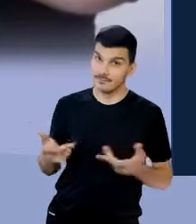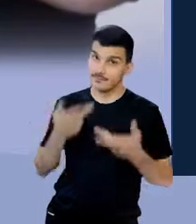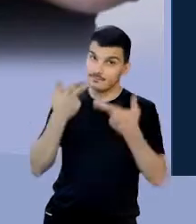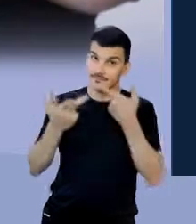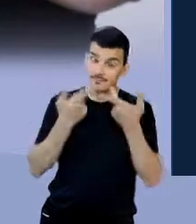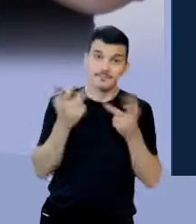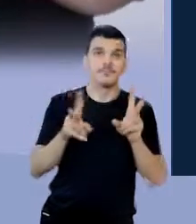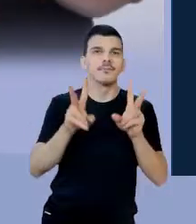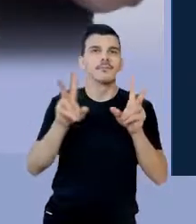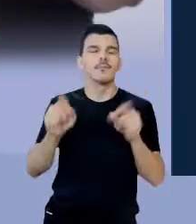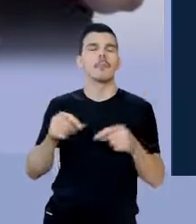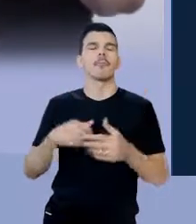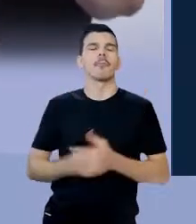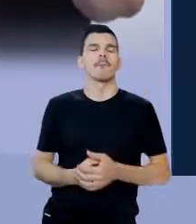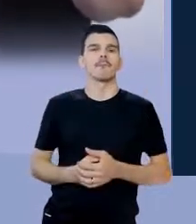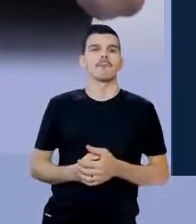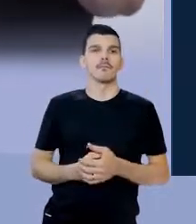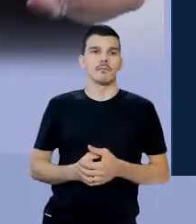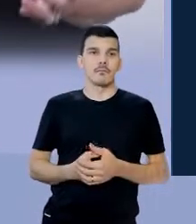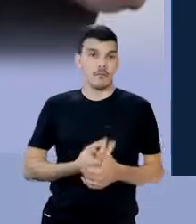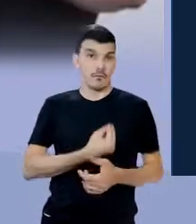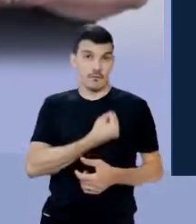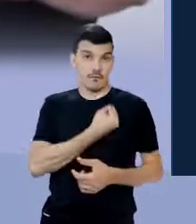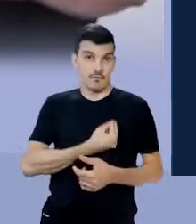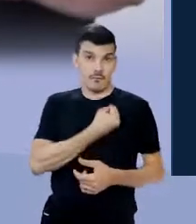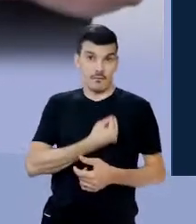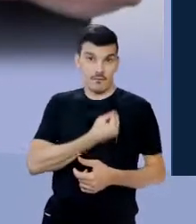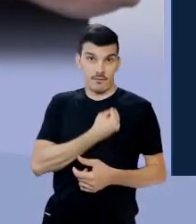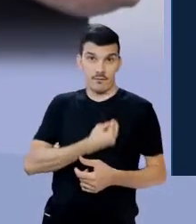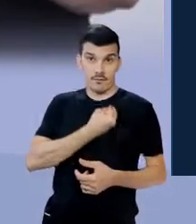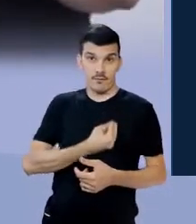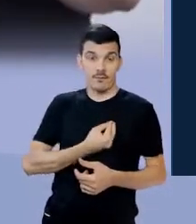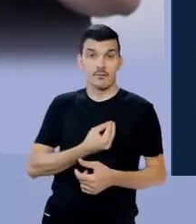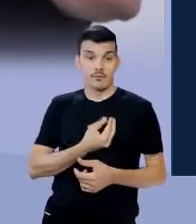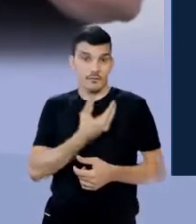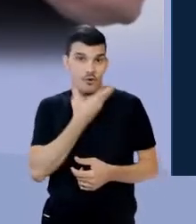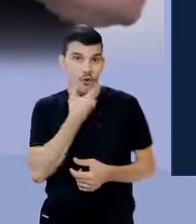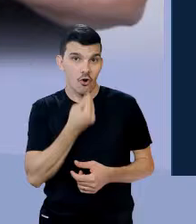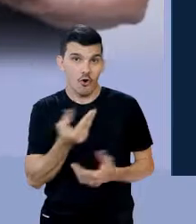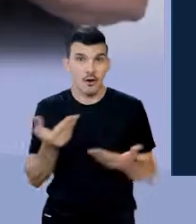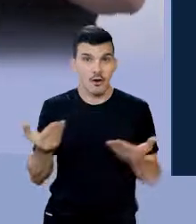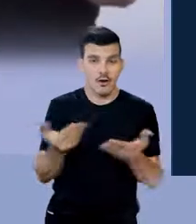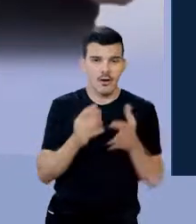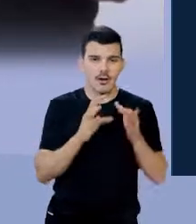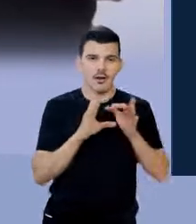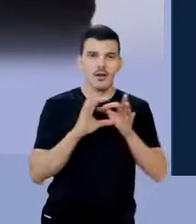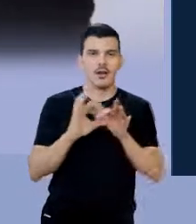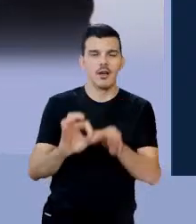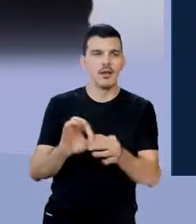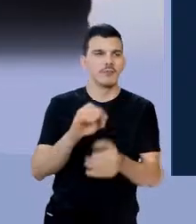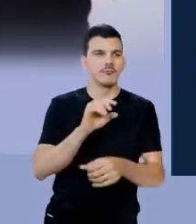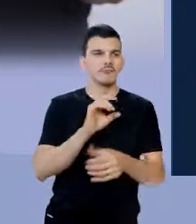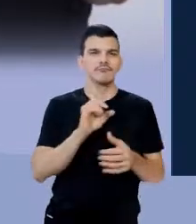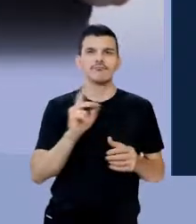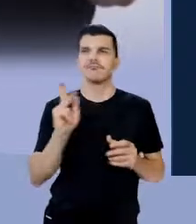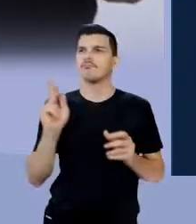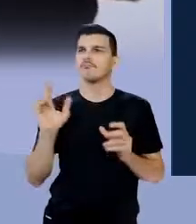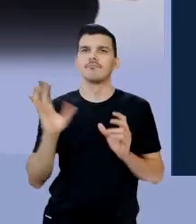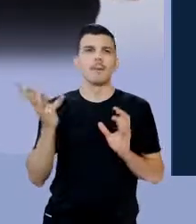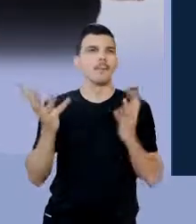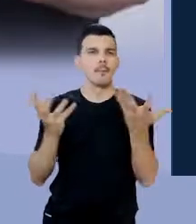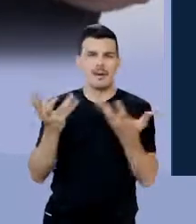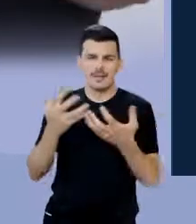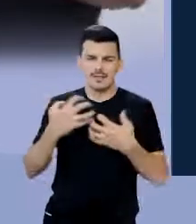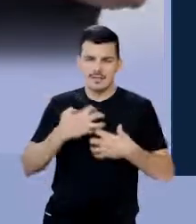nós vamos falar sobre a condição do homem, a condição dele sob situações